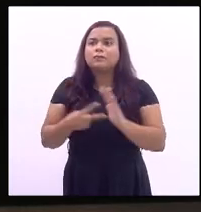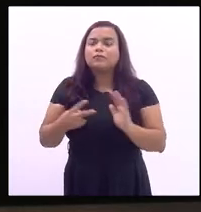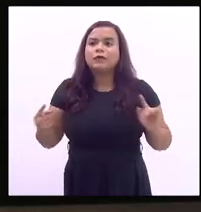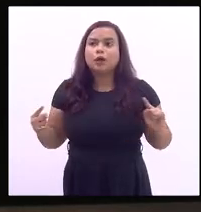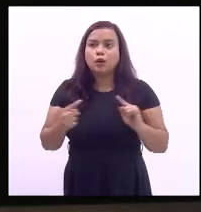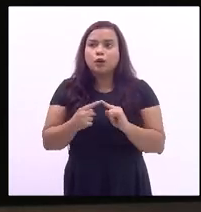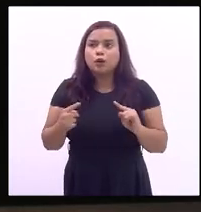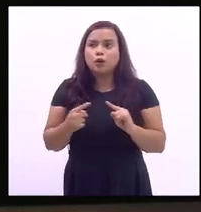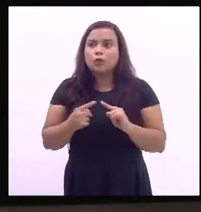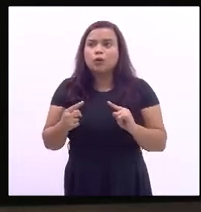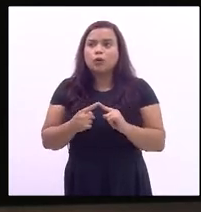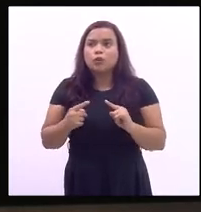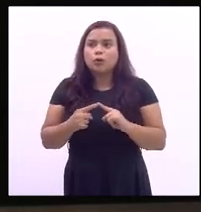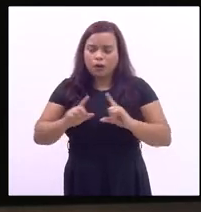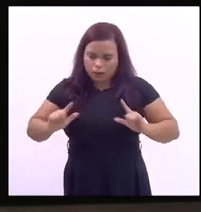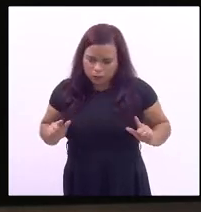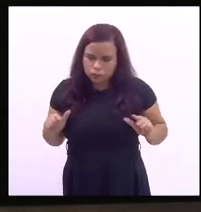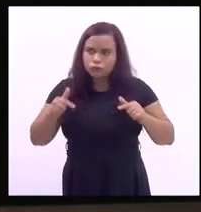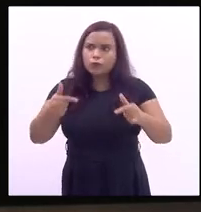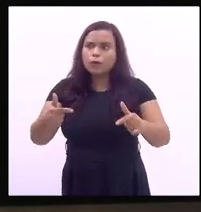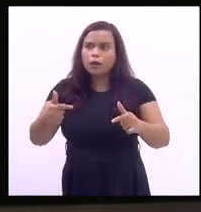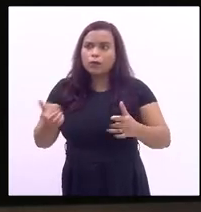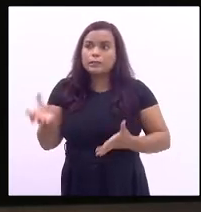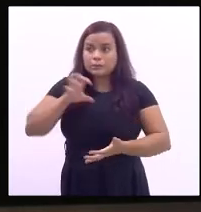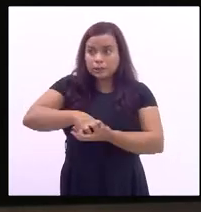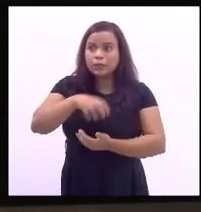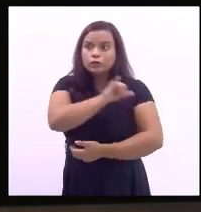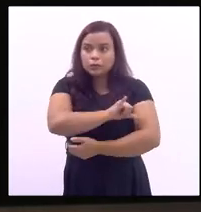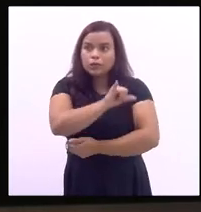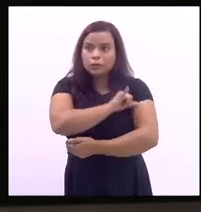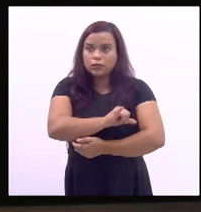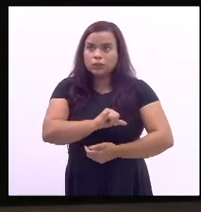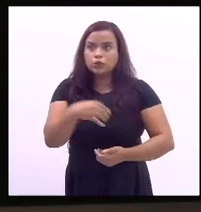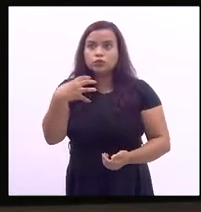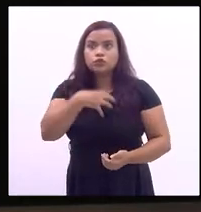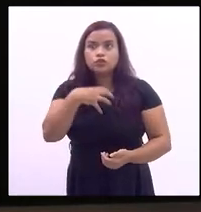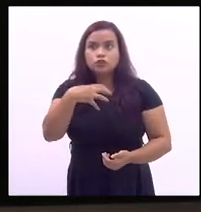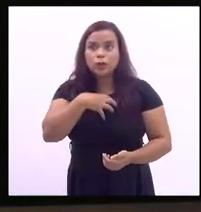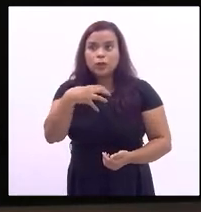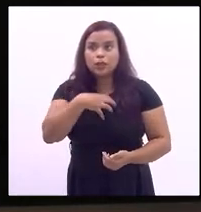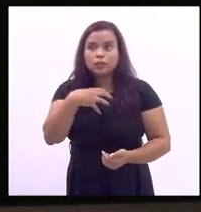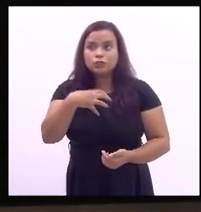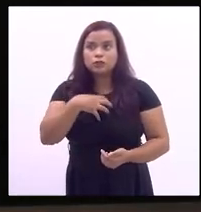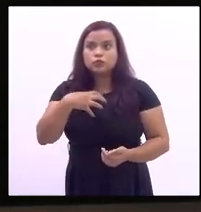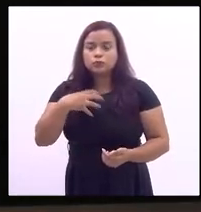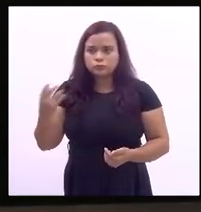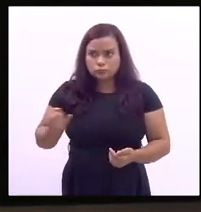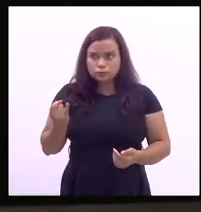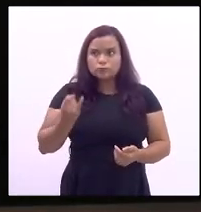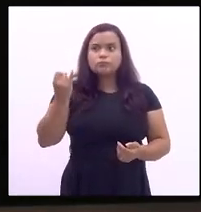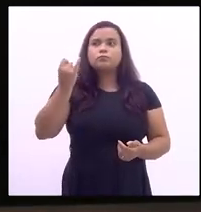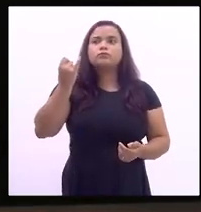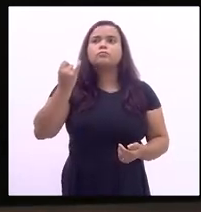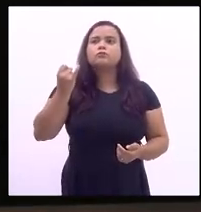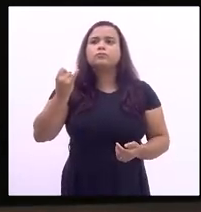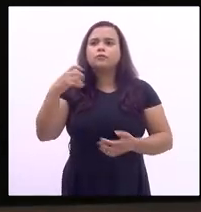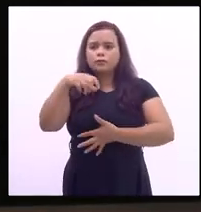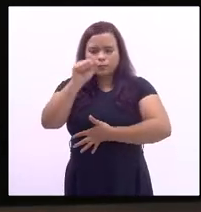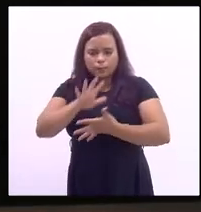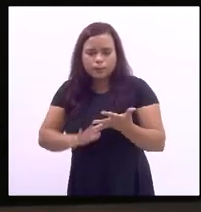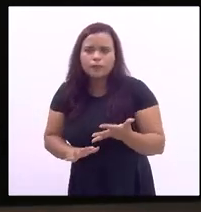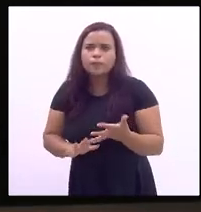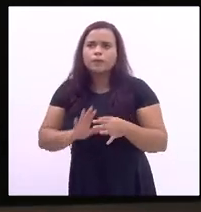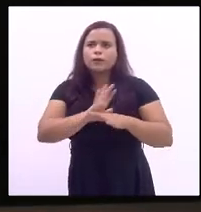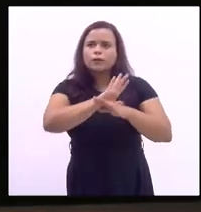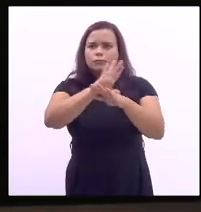você atuar no centro do Rio de Janeiro de forma até significar as suas atividades